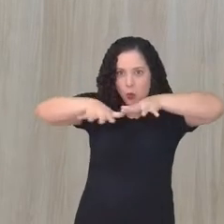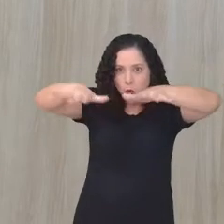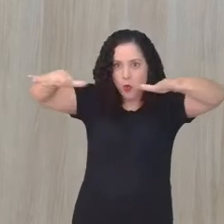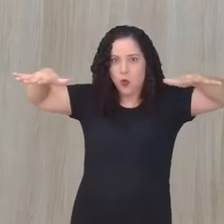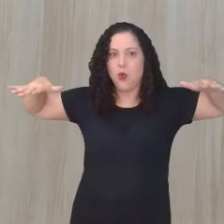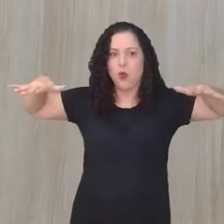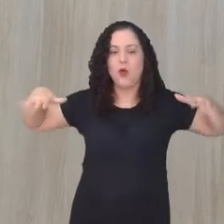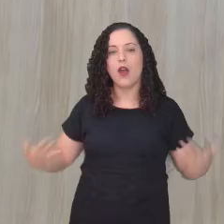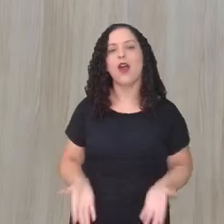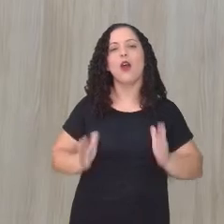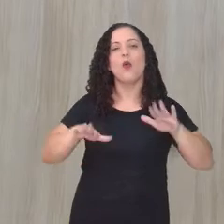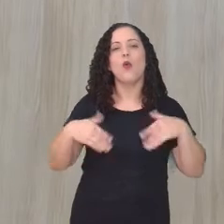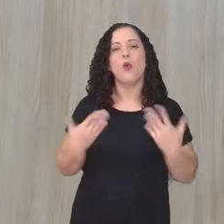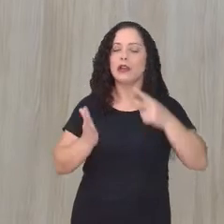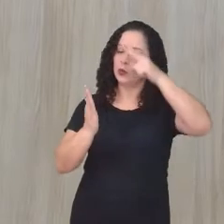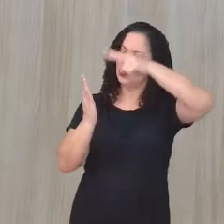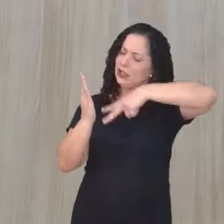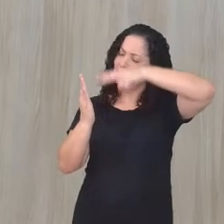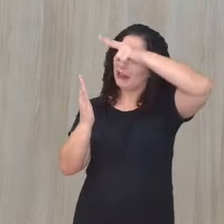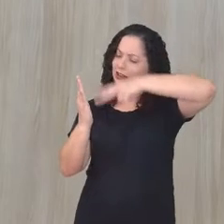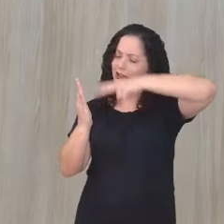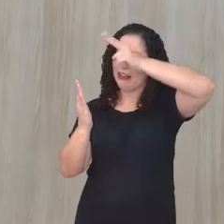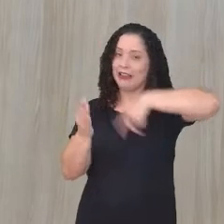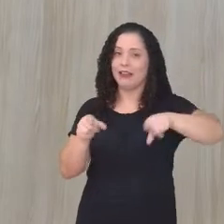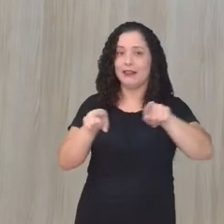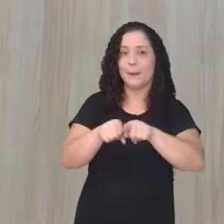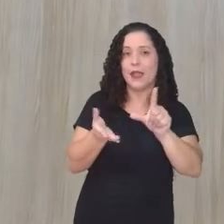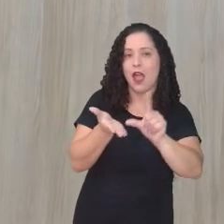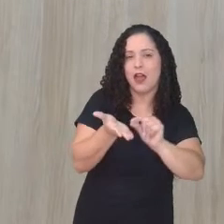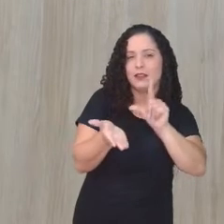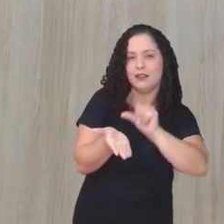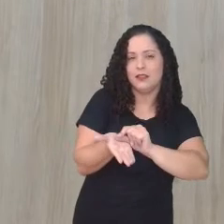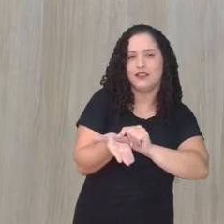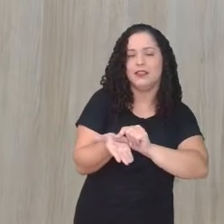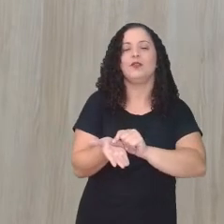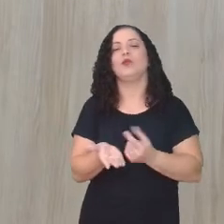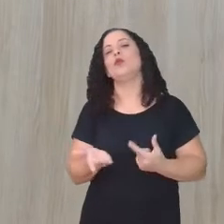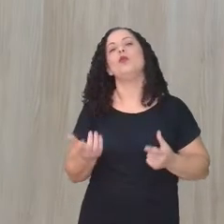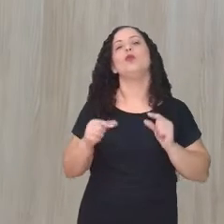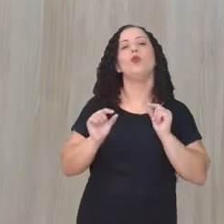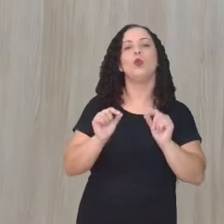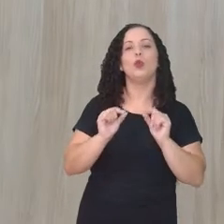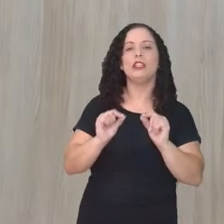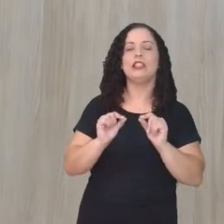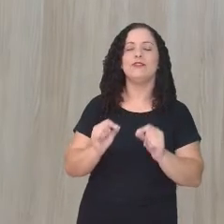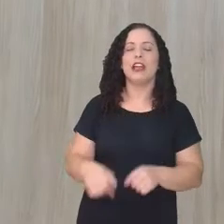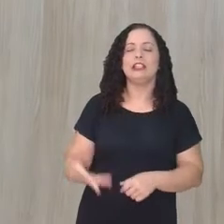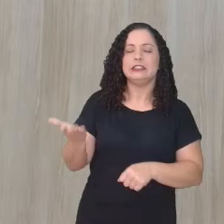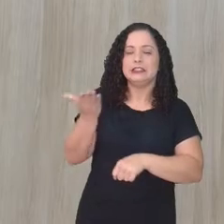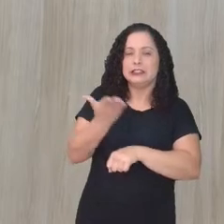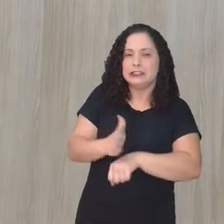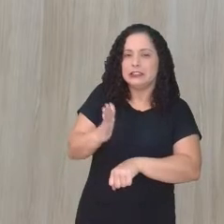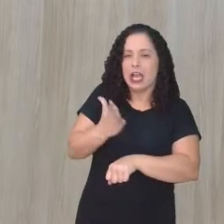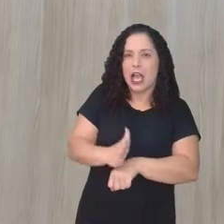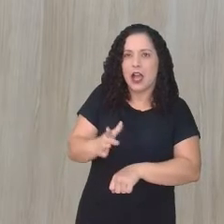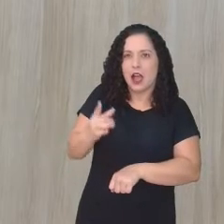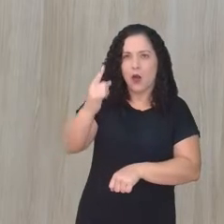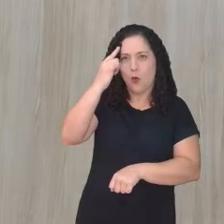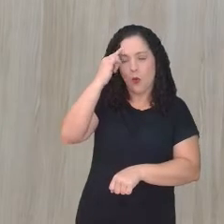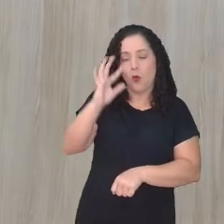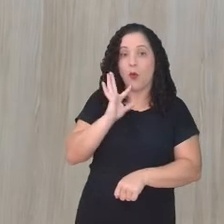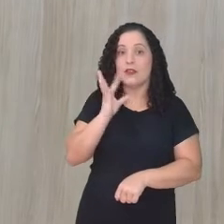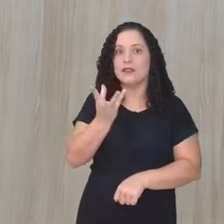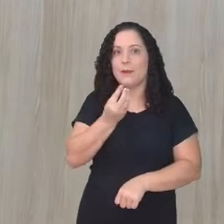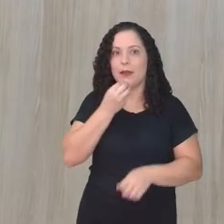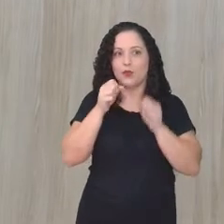estamos lendo alguns artigos científicos, algo que vai exercitar e expandir o nosso